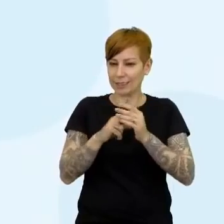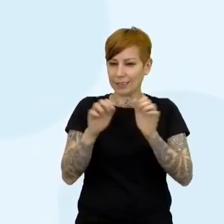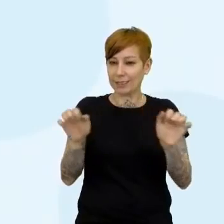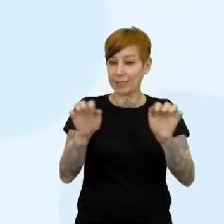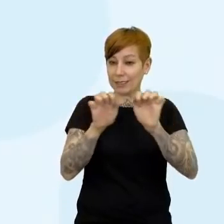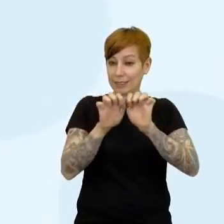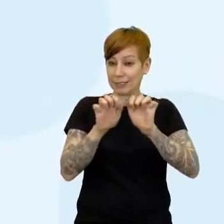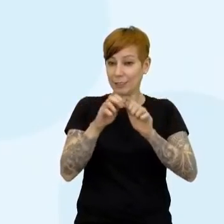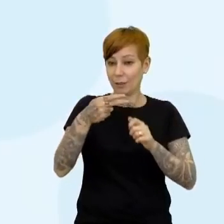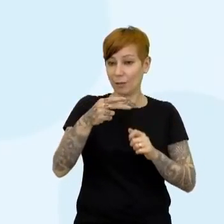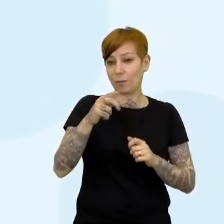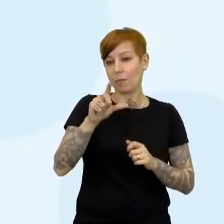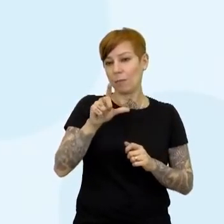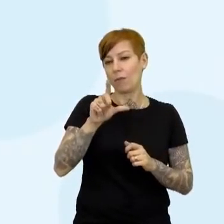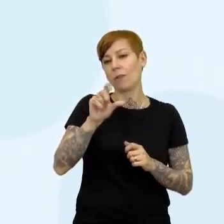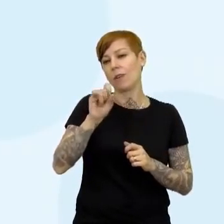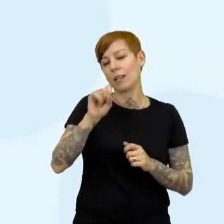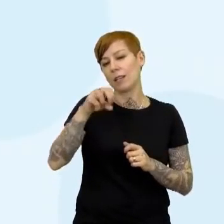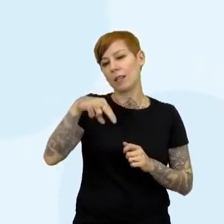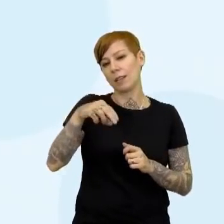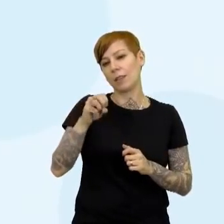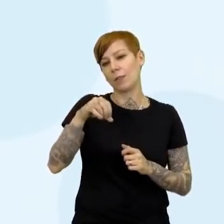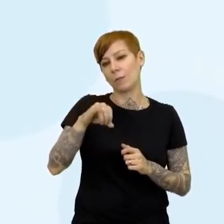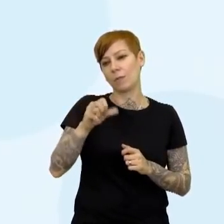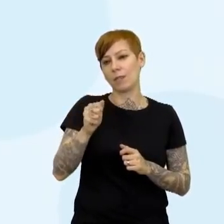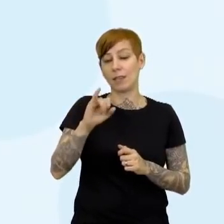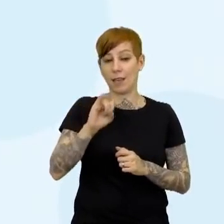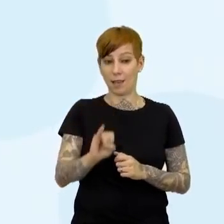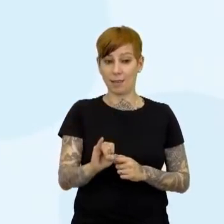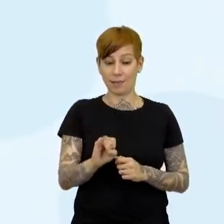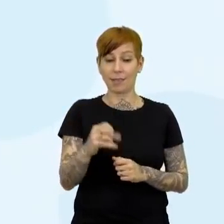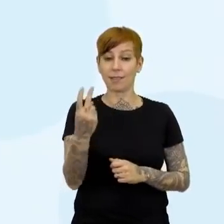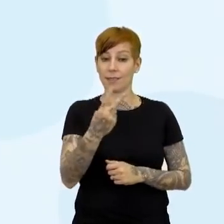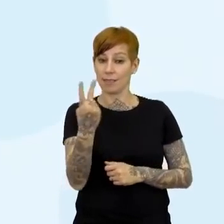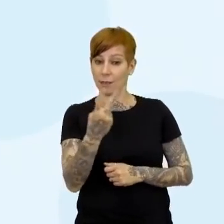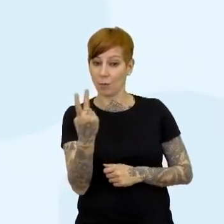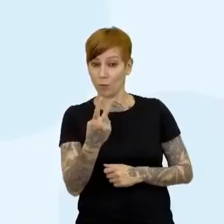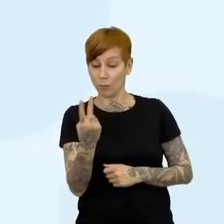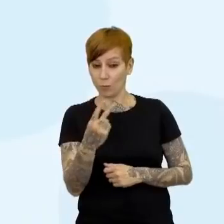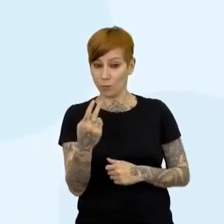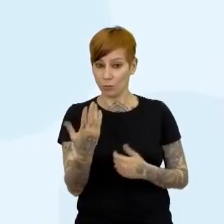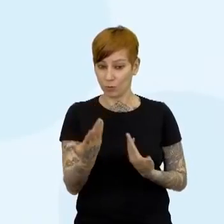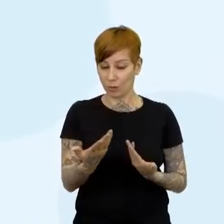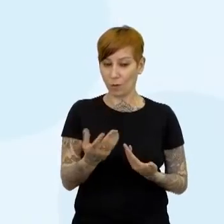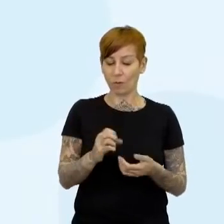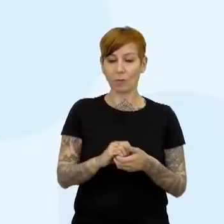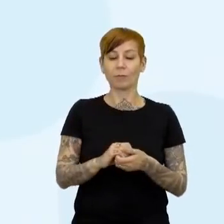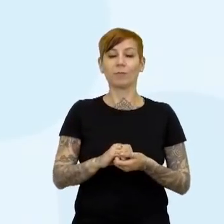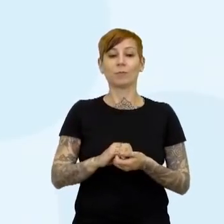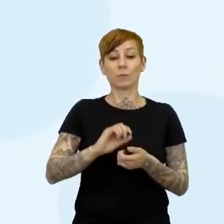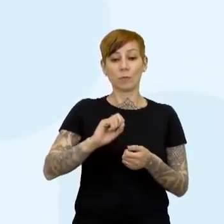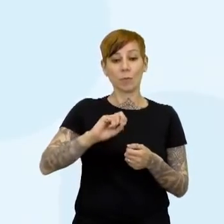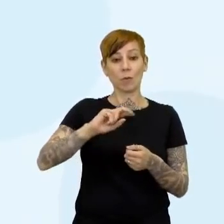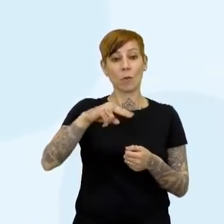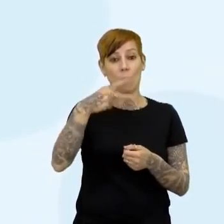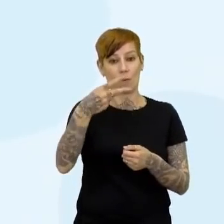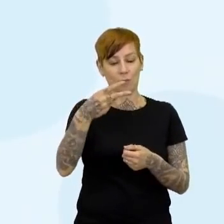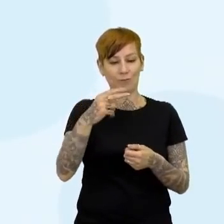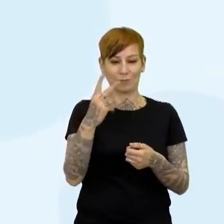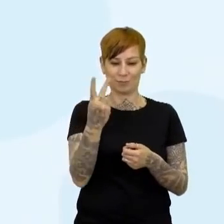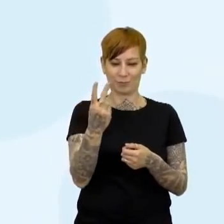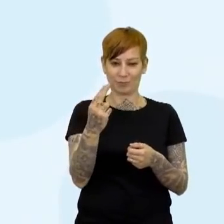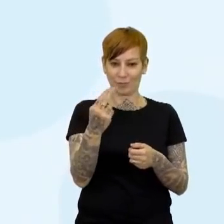do tipo polinômio e que tenha segundo grau ou expoente da variável =